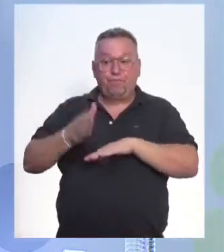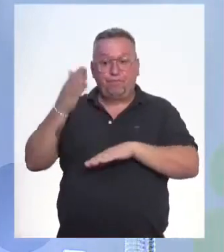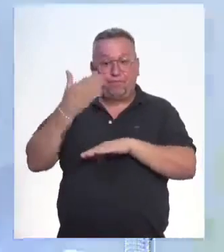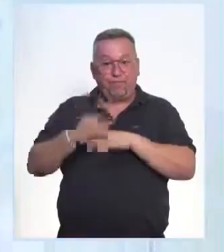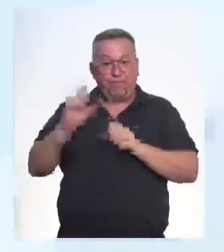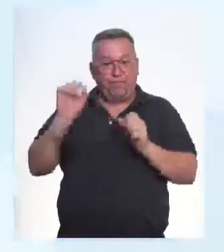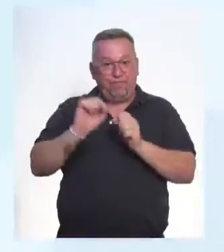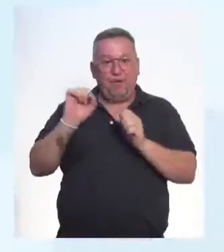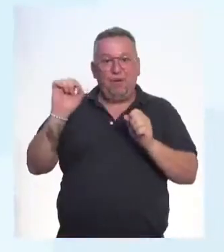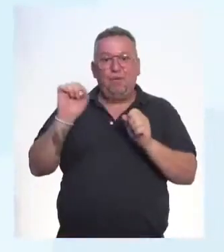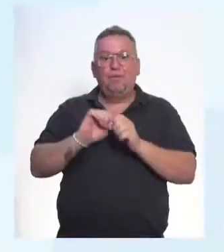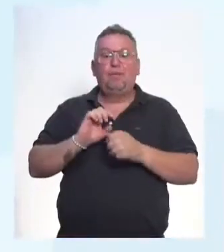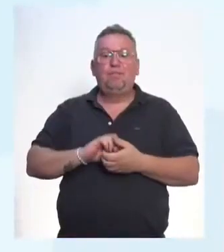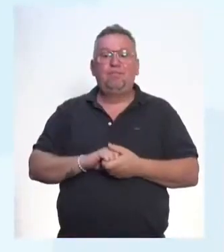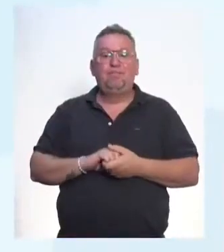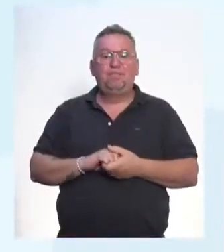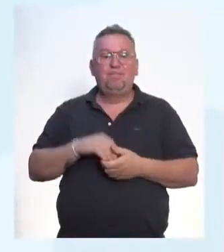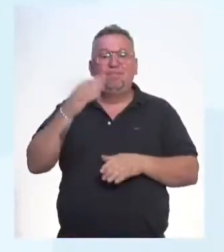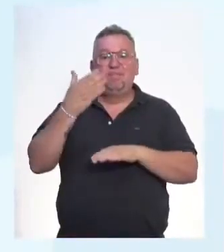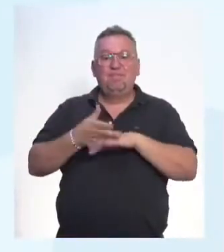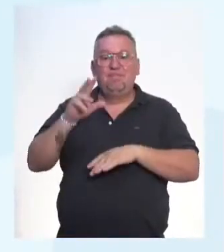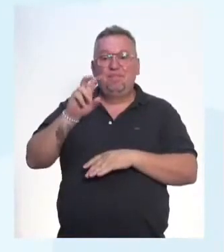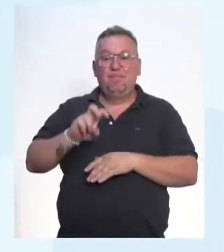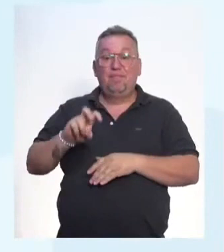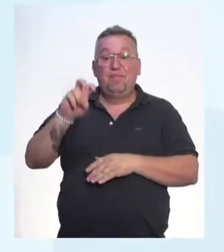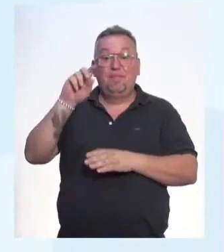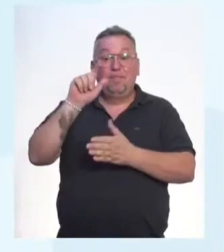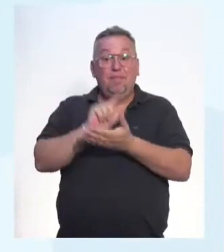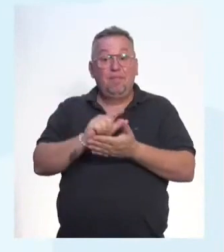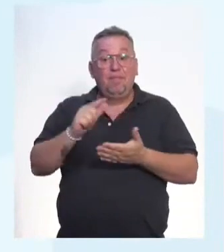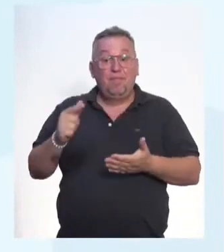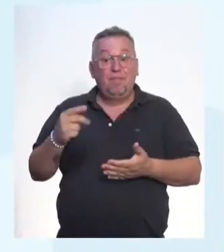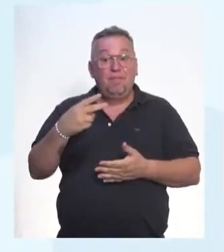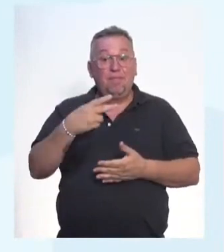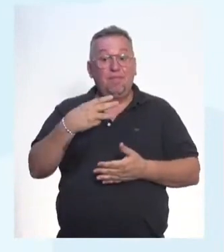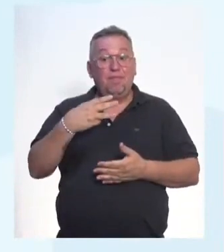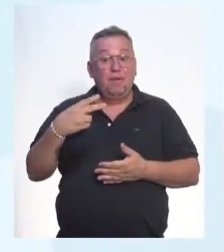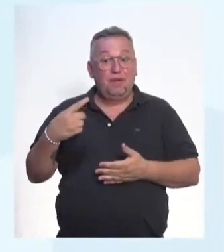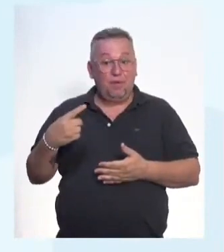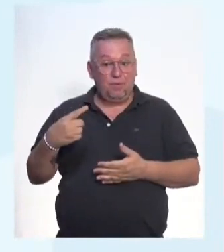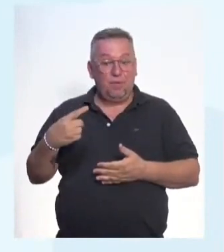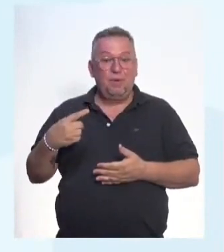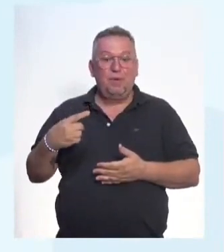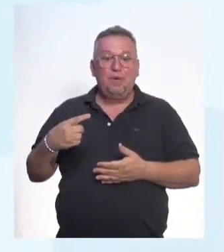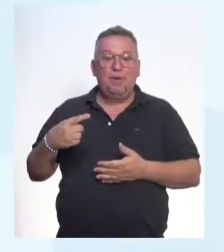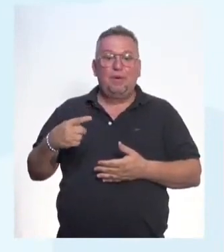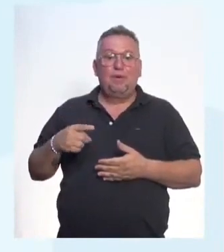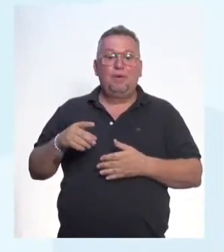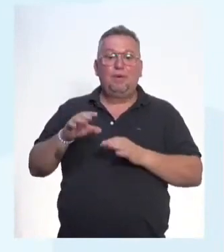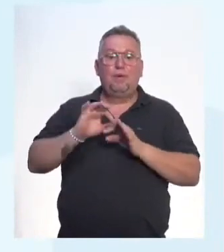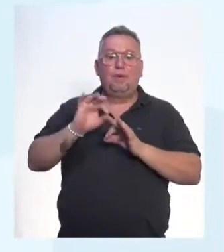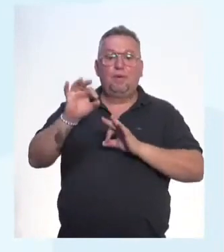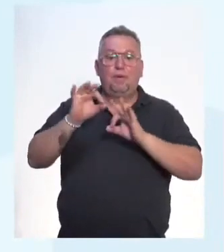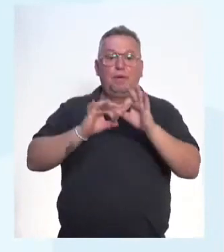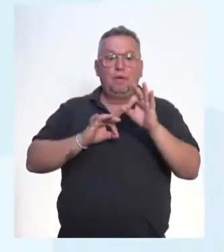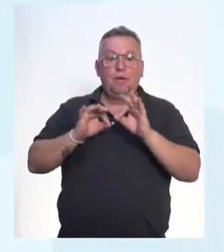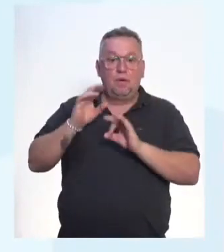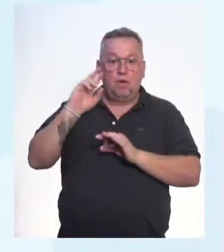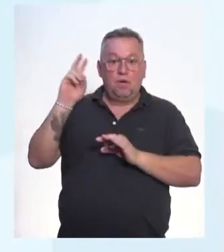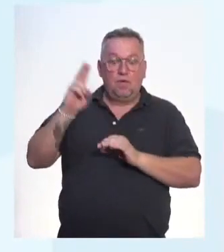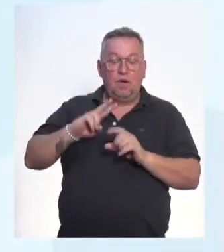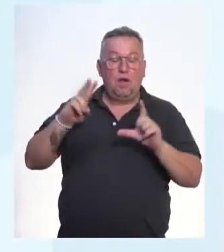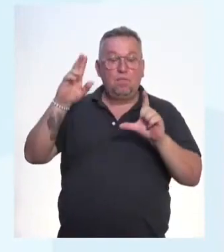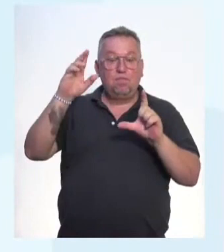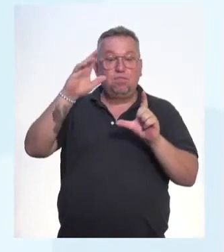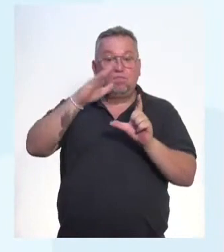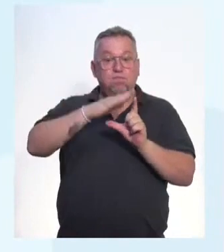para você. Atividade 5, página 31. As medidas dos